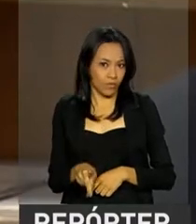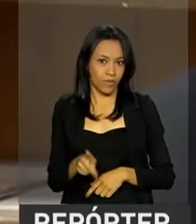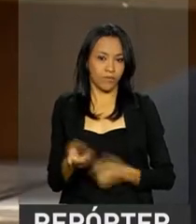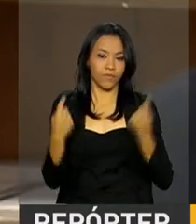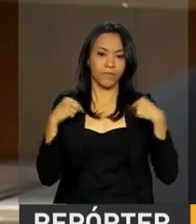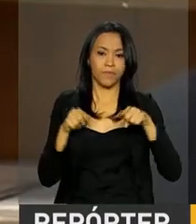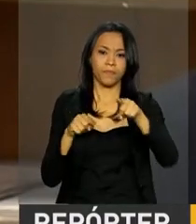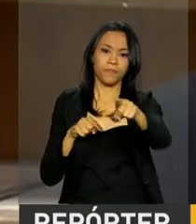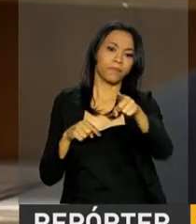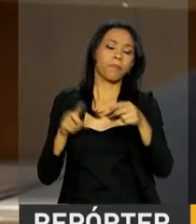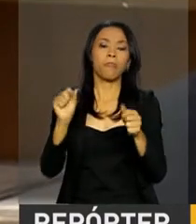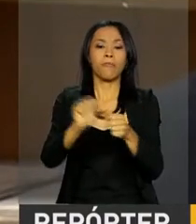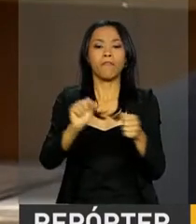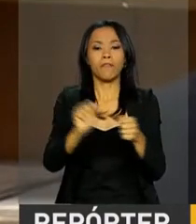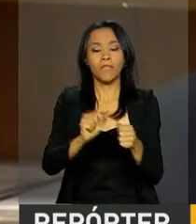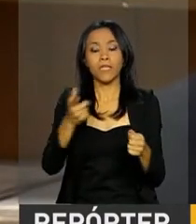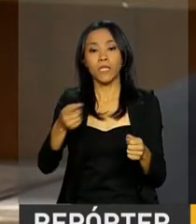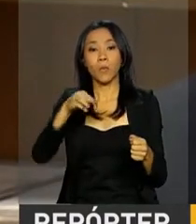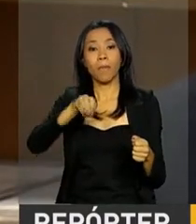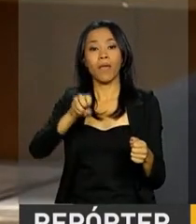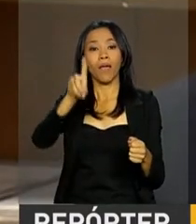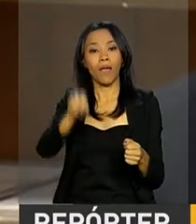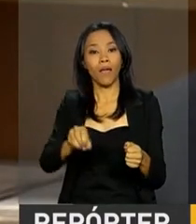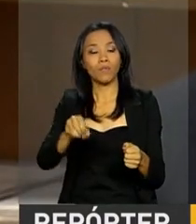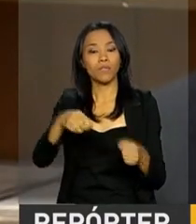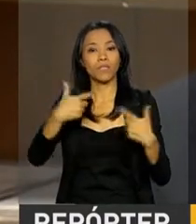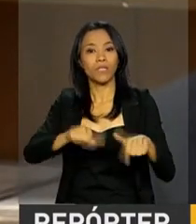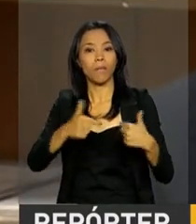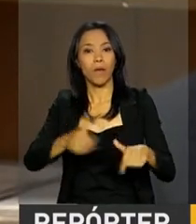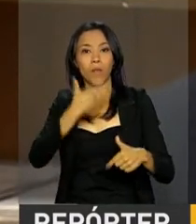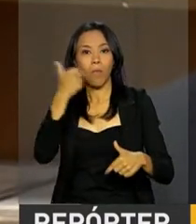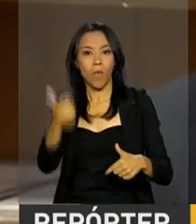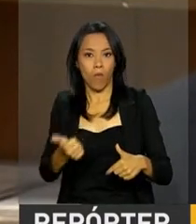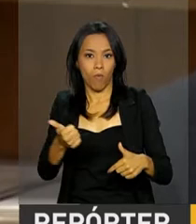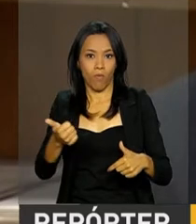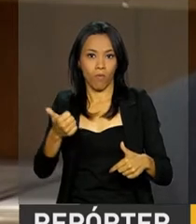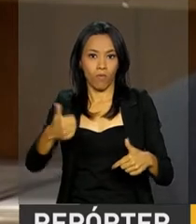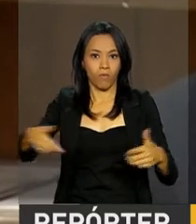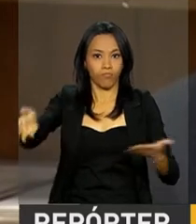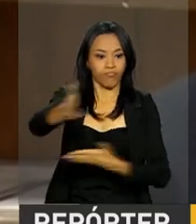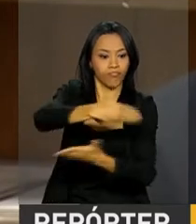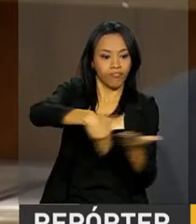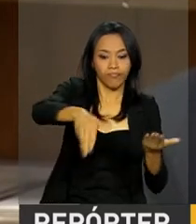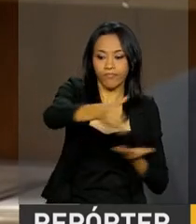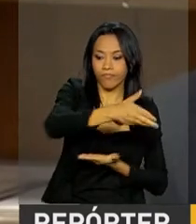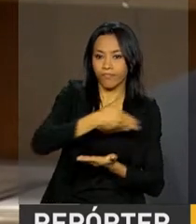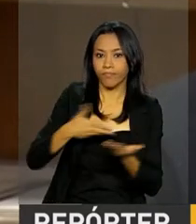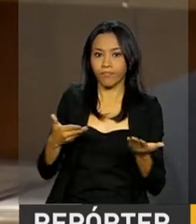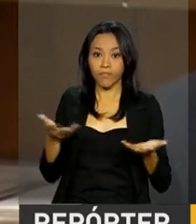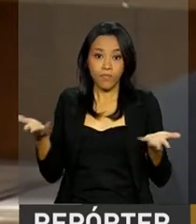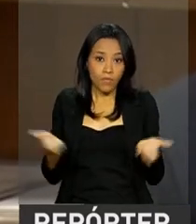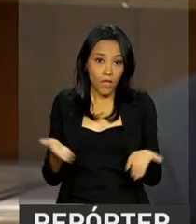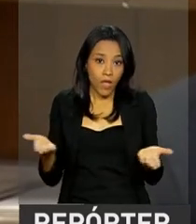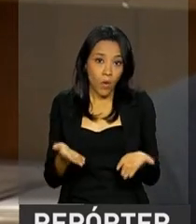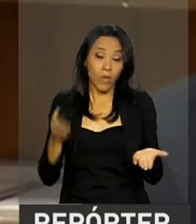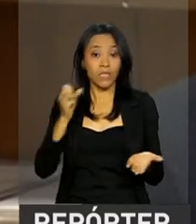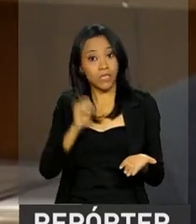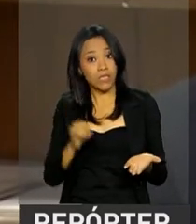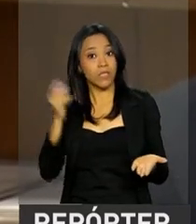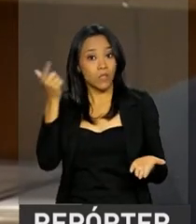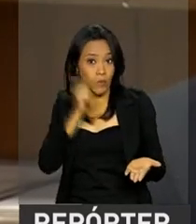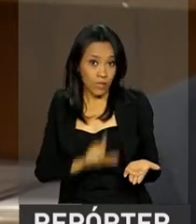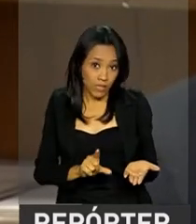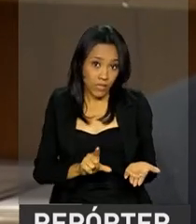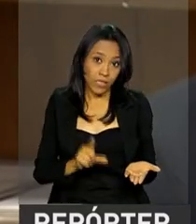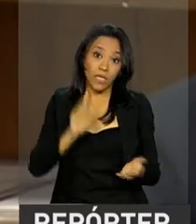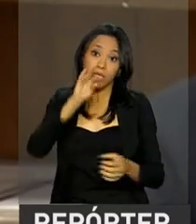foi feita para que o mercado de trabalho funcione melhor, com menos custos de transação. Agora, se ela der certo, o clima